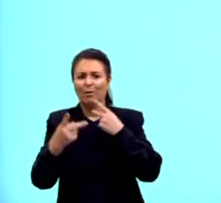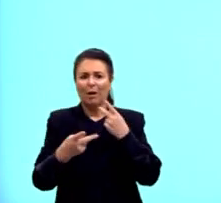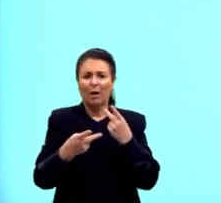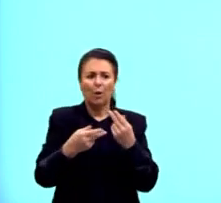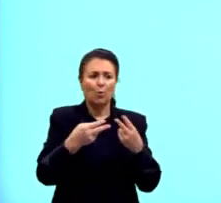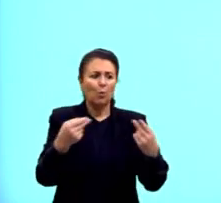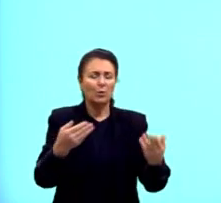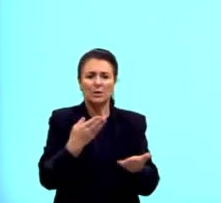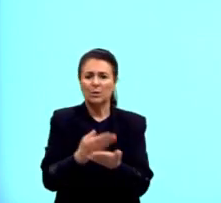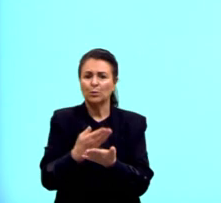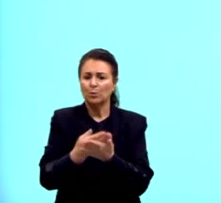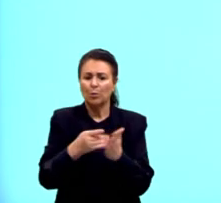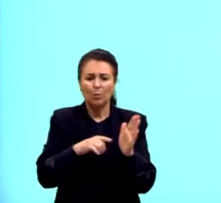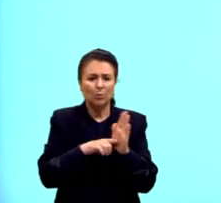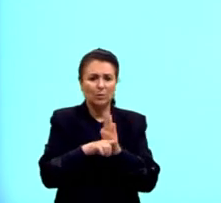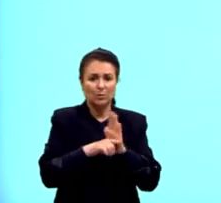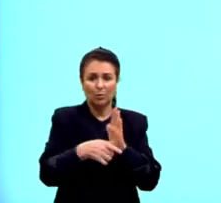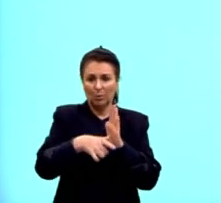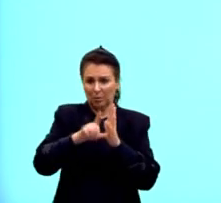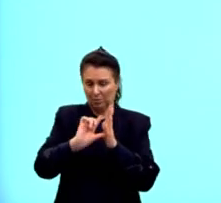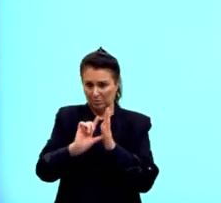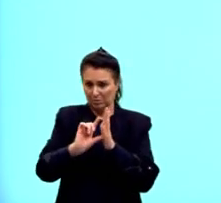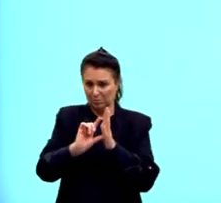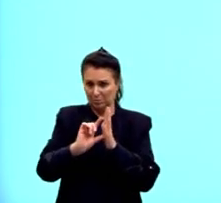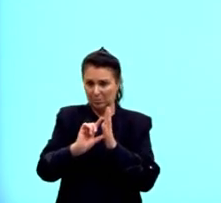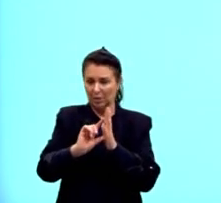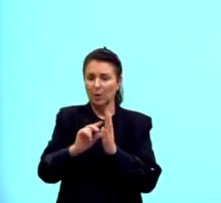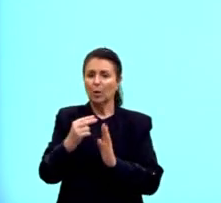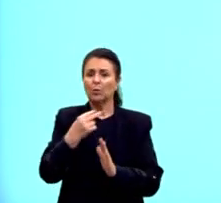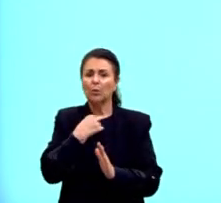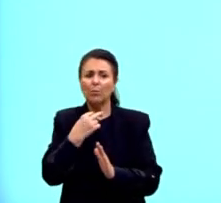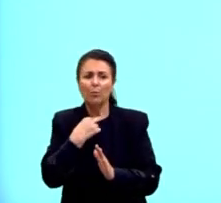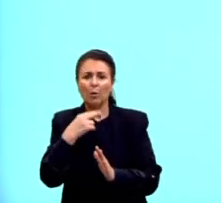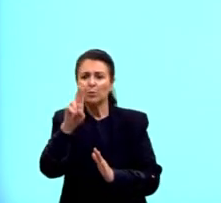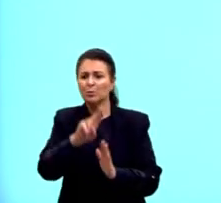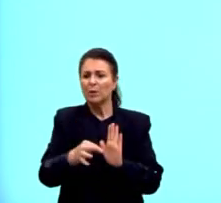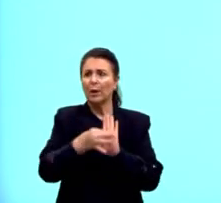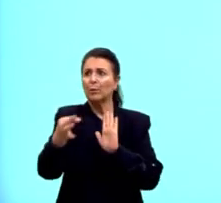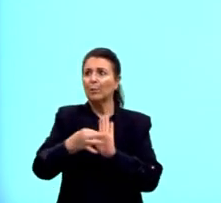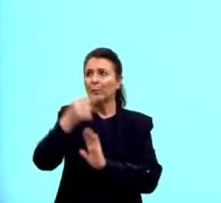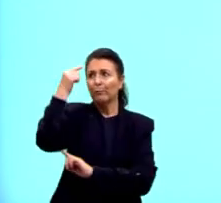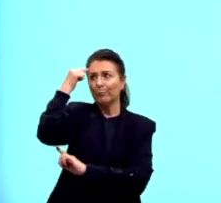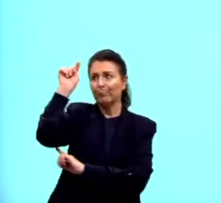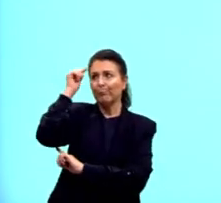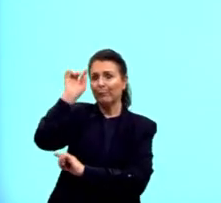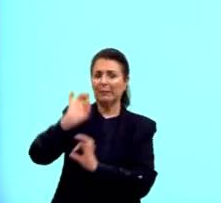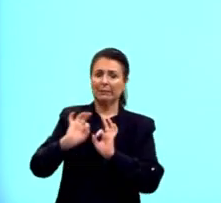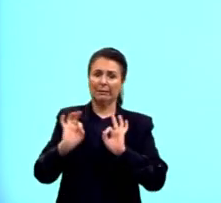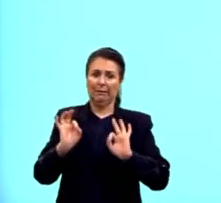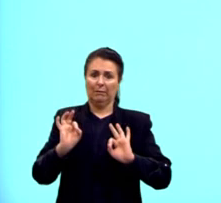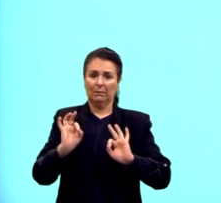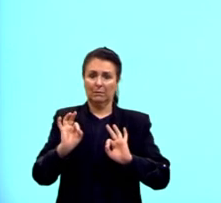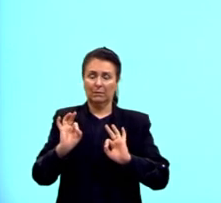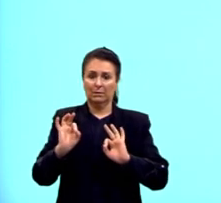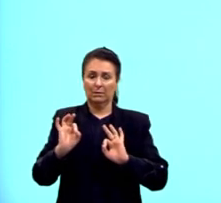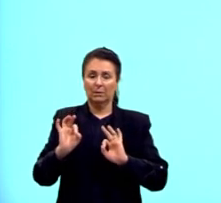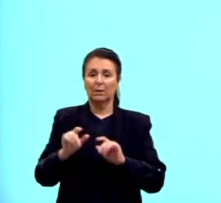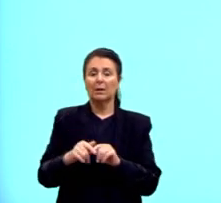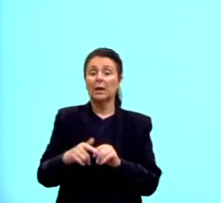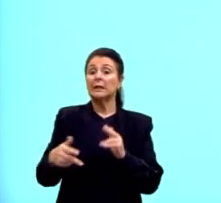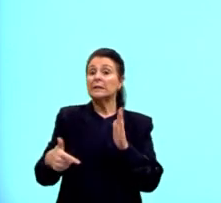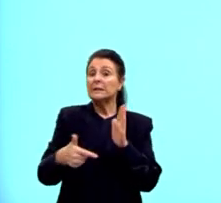estudado antes que não seja de uma informação prévia não dá para tirar argumento da cabeça do nada o